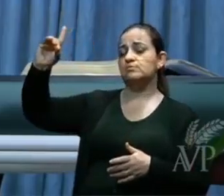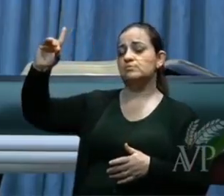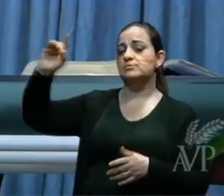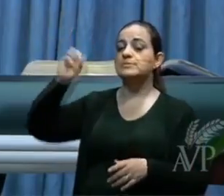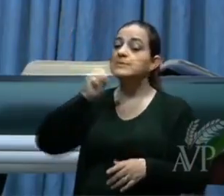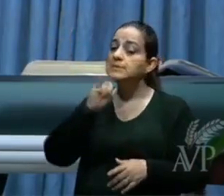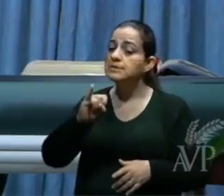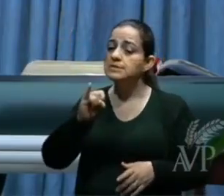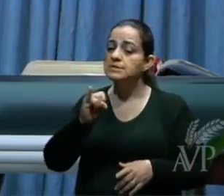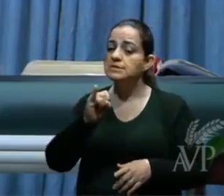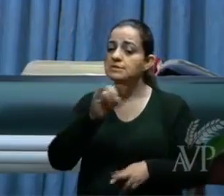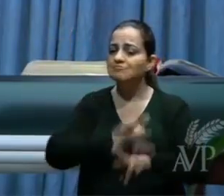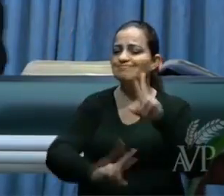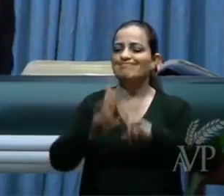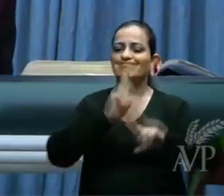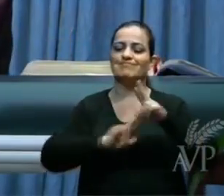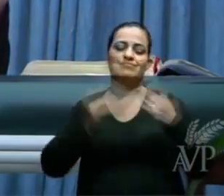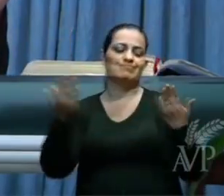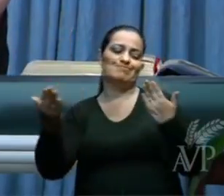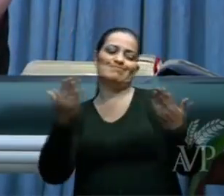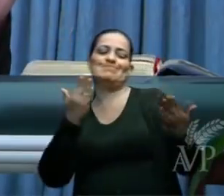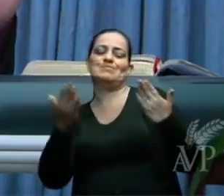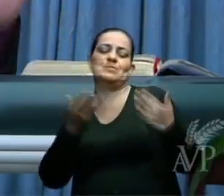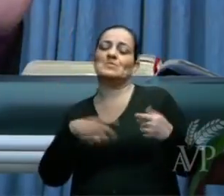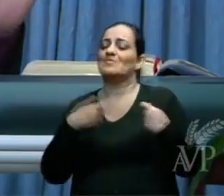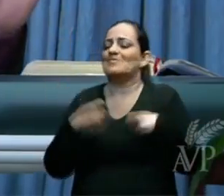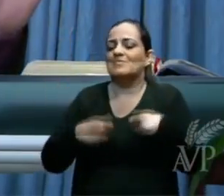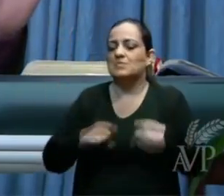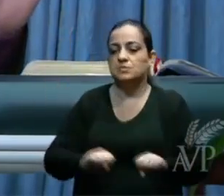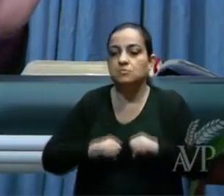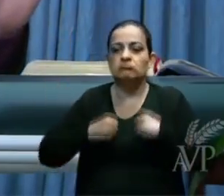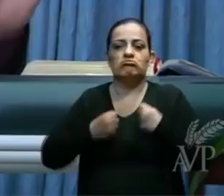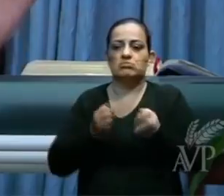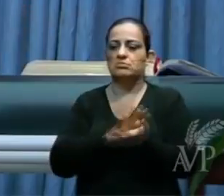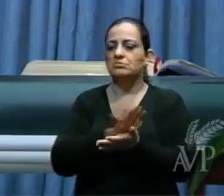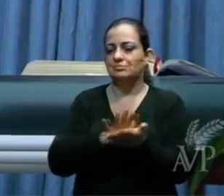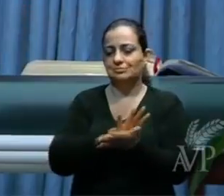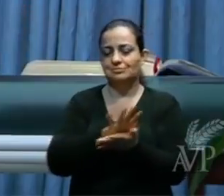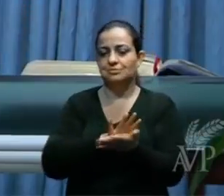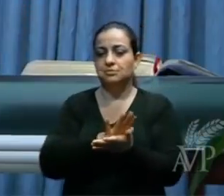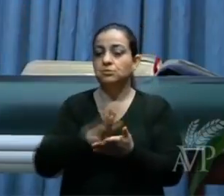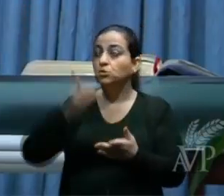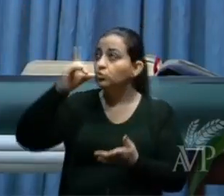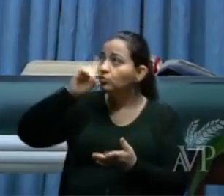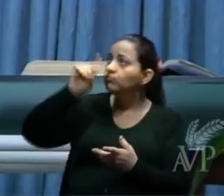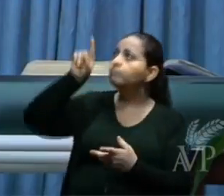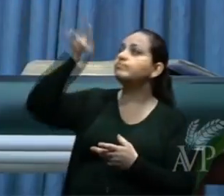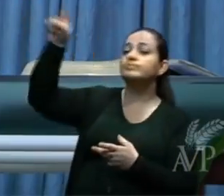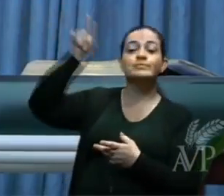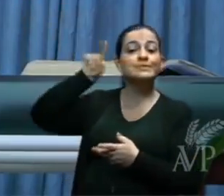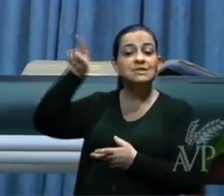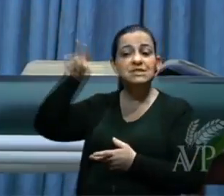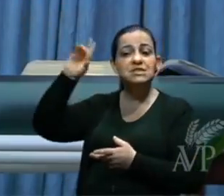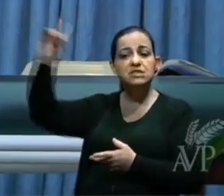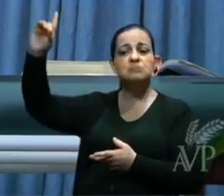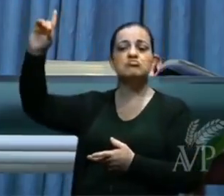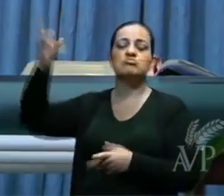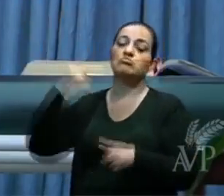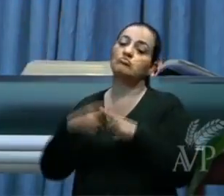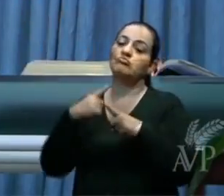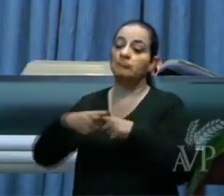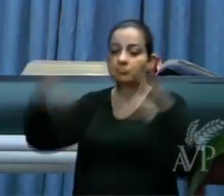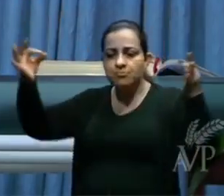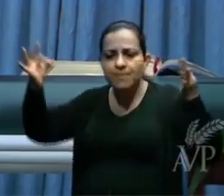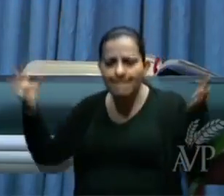se você olhar em relação a mim você não tem que se esforçar fazer nada mas olhem em relação a deus porque de sede